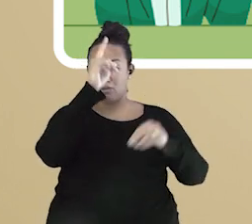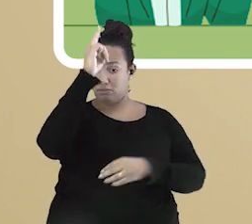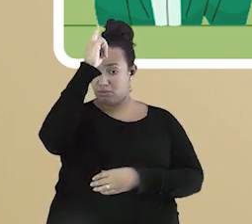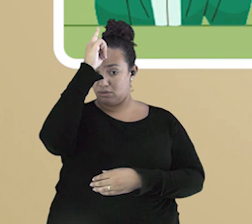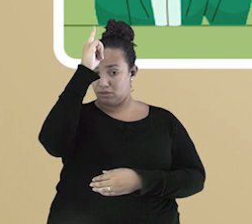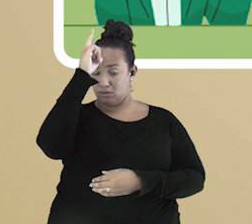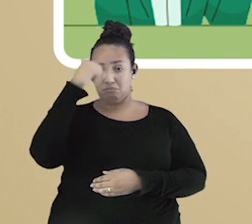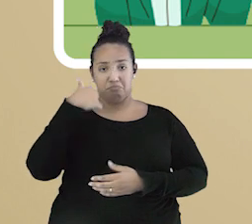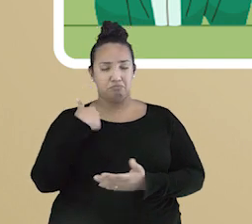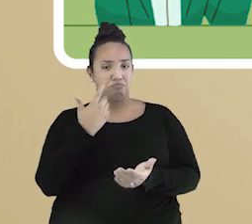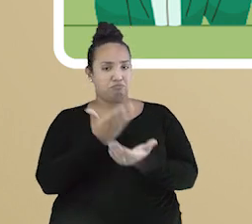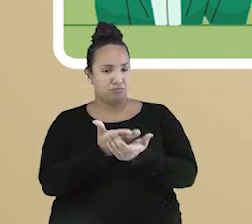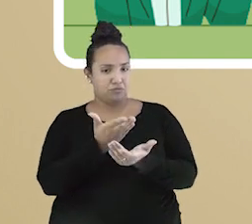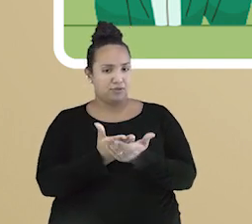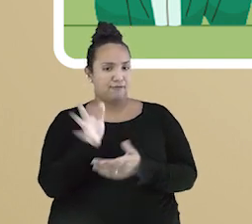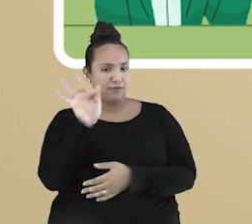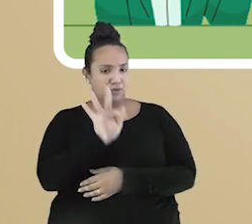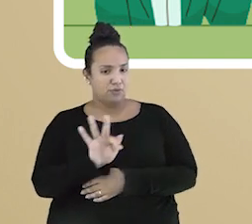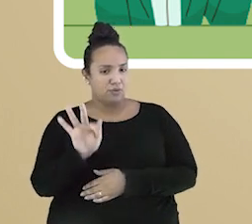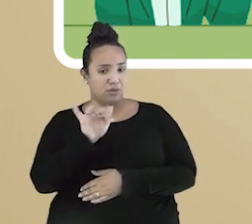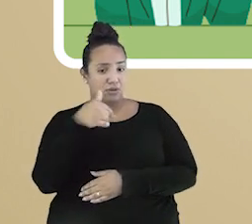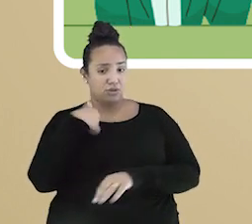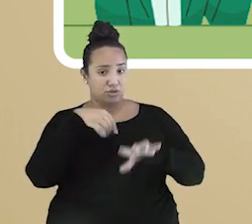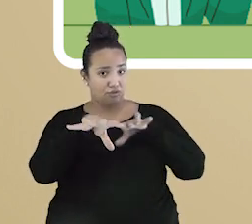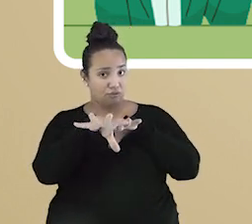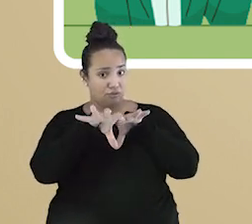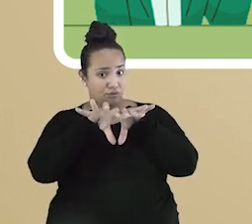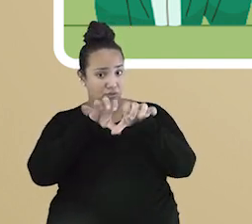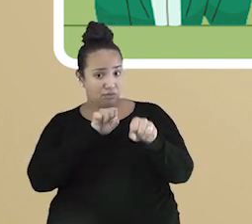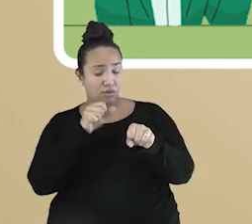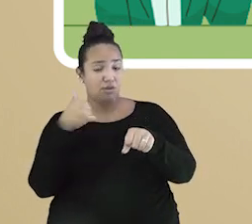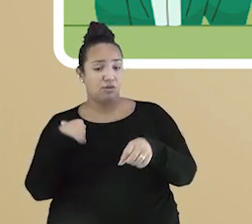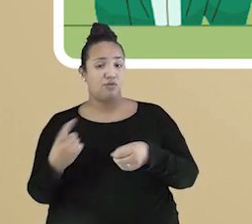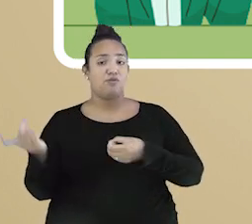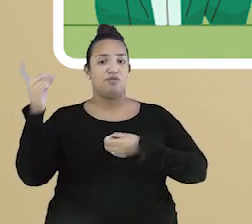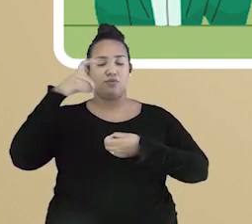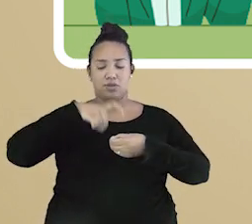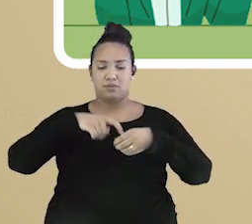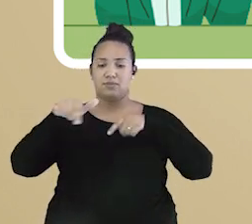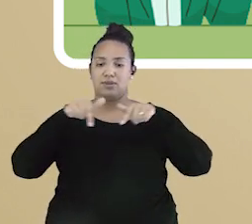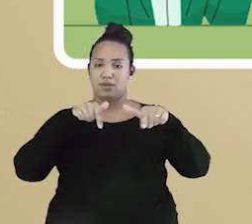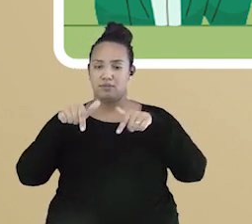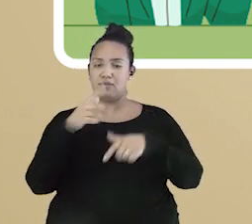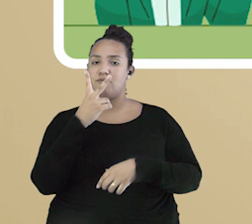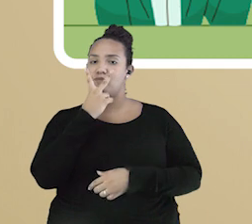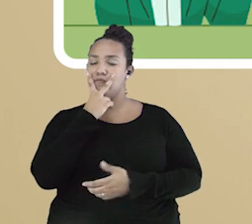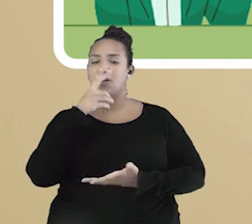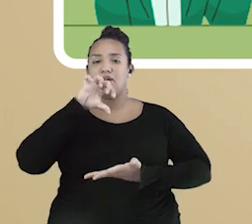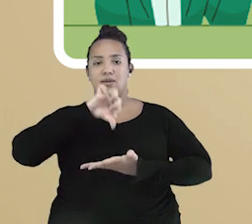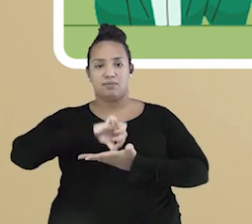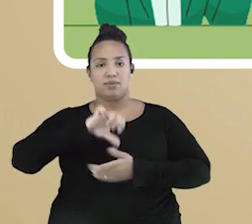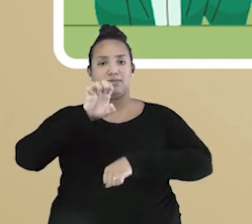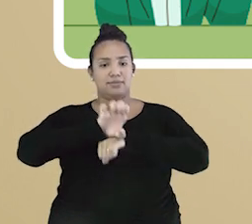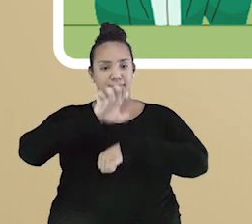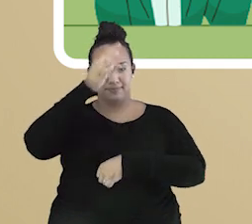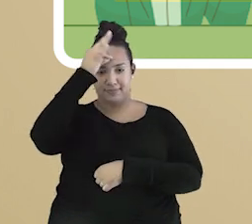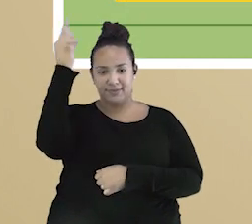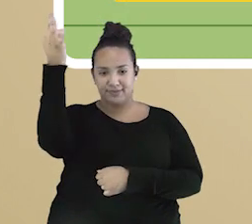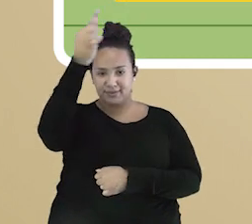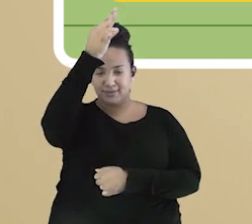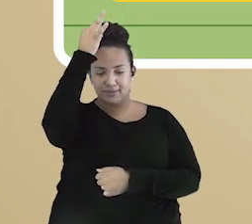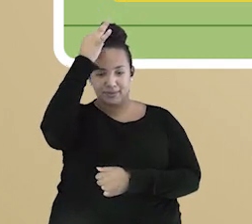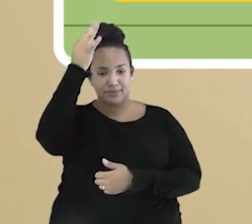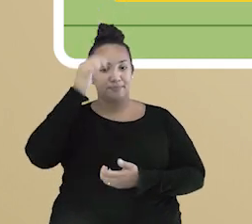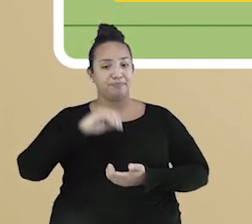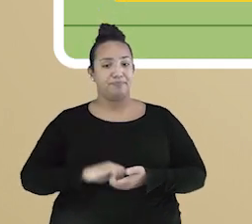estudar engenharia da computação. Assim que me formei, vim trabalhar em Vitória, capital do Espírito Santo. Esse